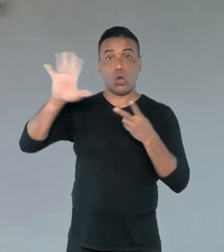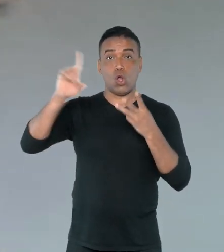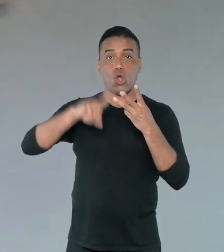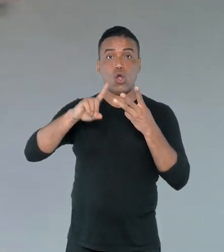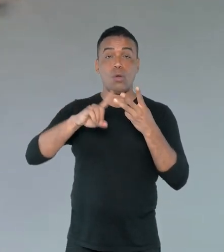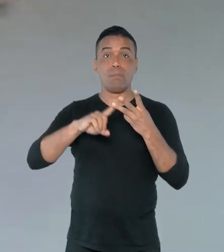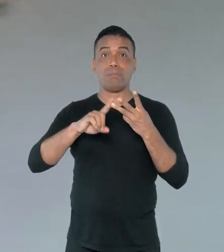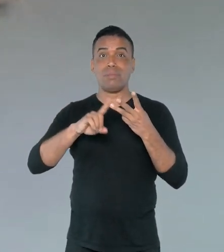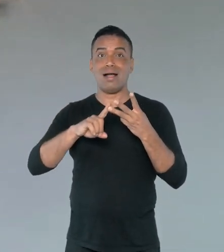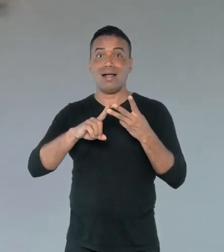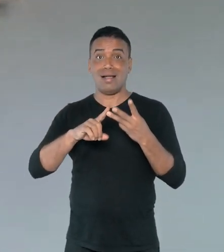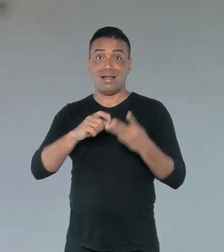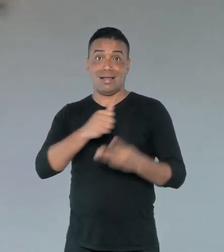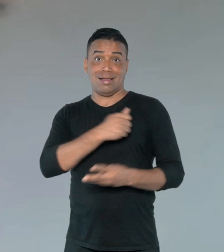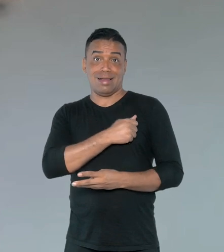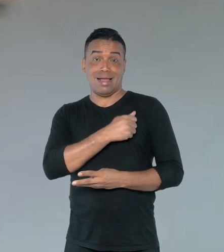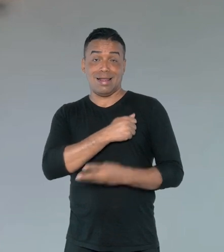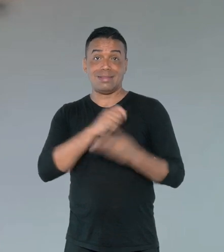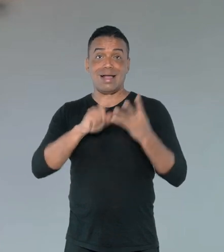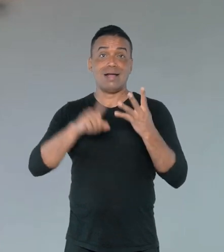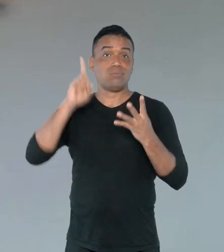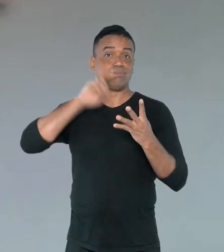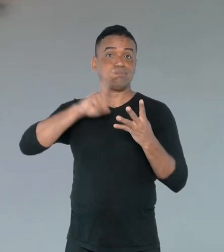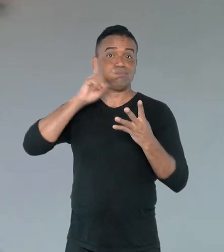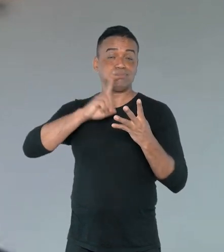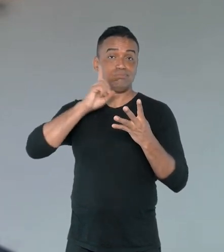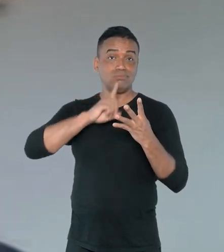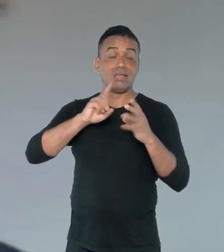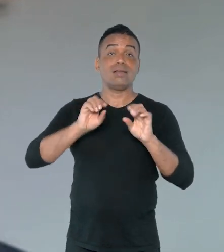Canadá, nos Estados Unidos e na Austrália.